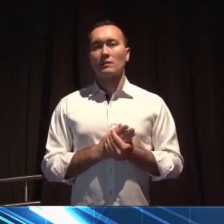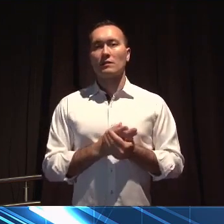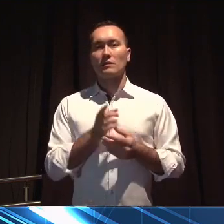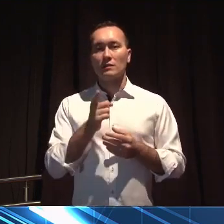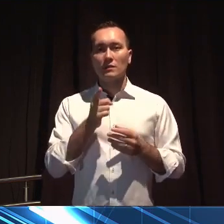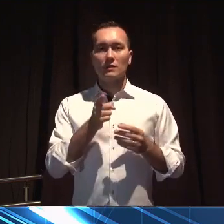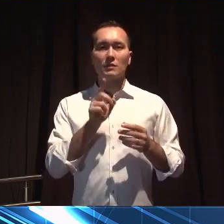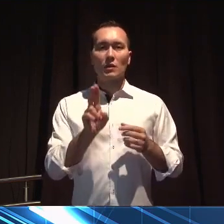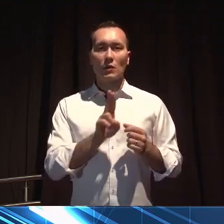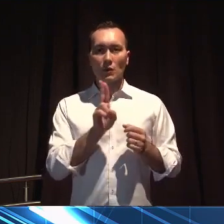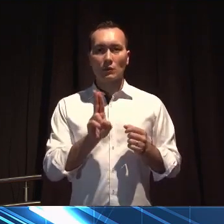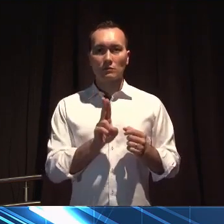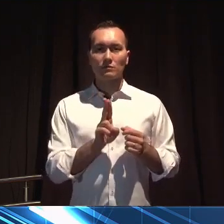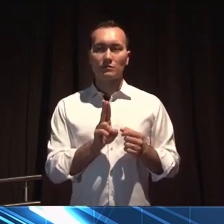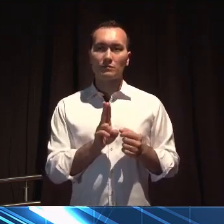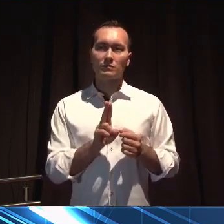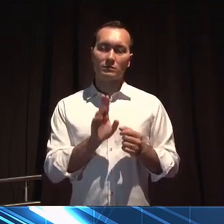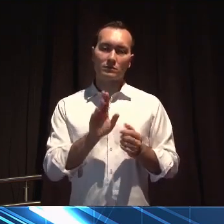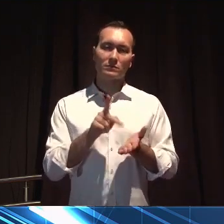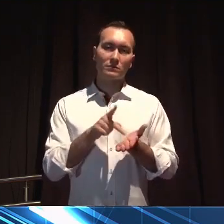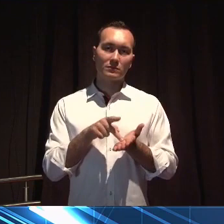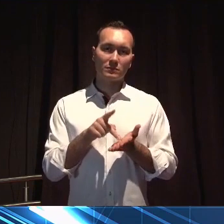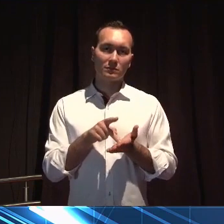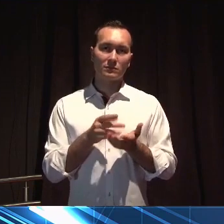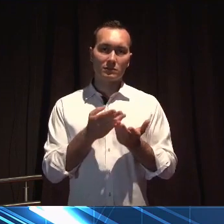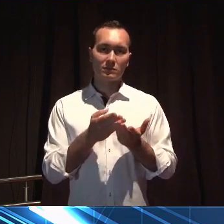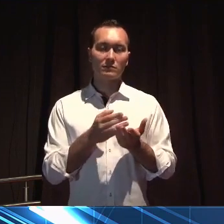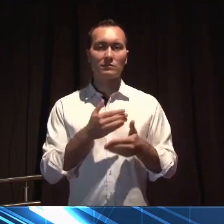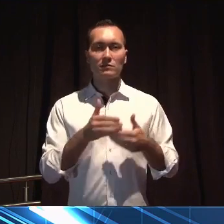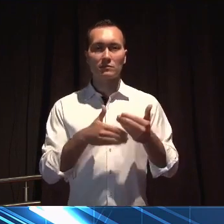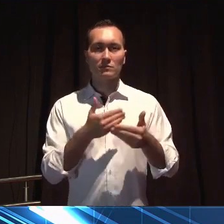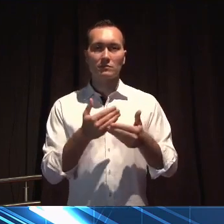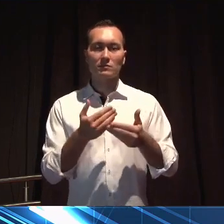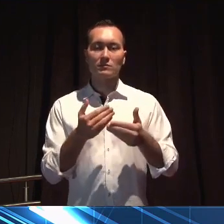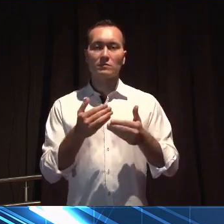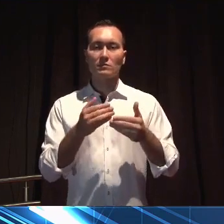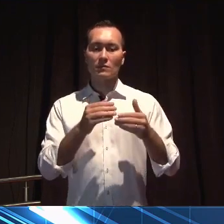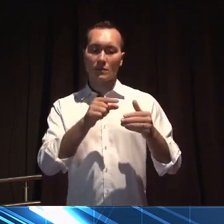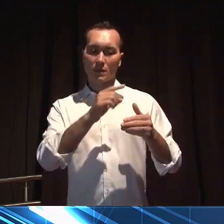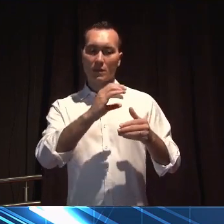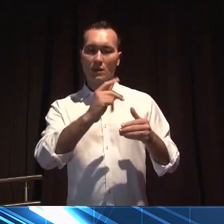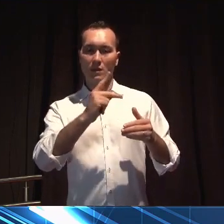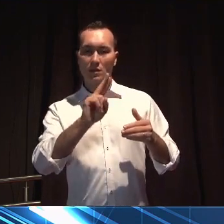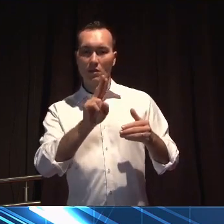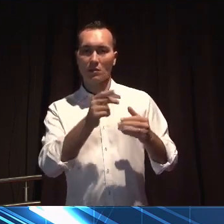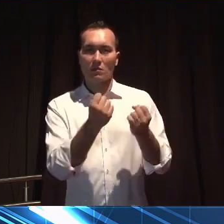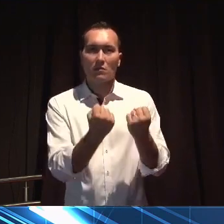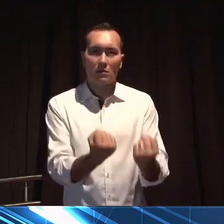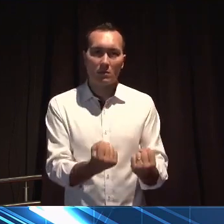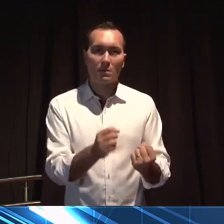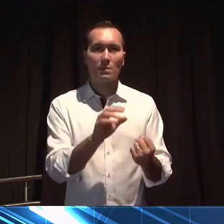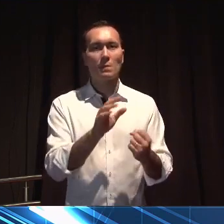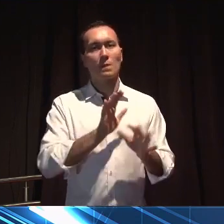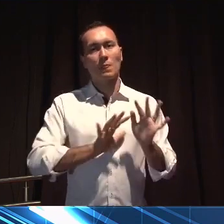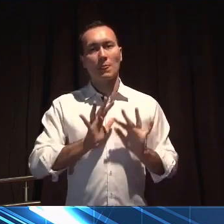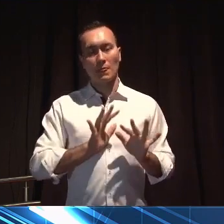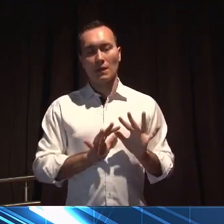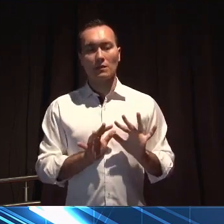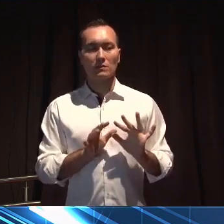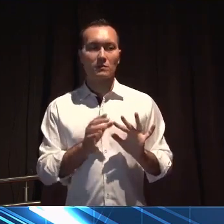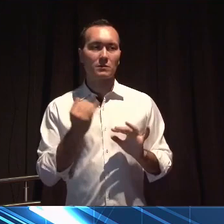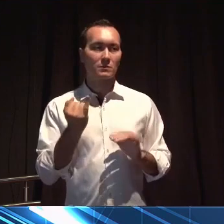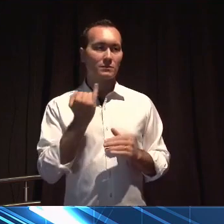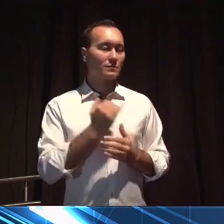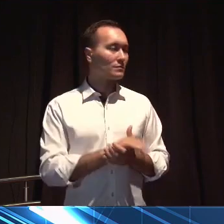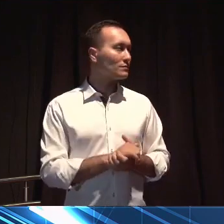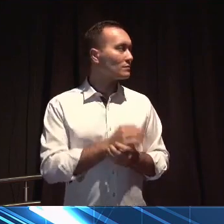cuidado. Mas sidecars é uma coisa interessante. Aí, questão de testes, né? Cobertura de testes, 90% mais ali, no geral.